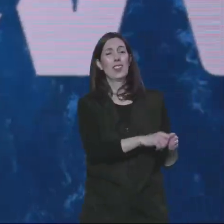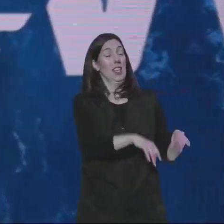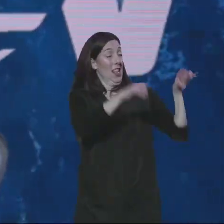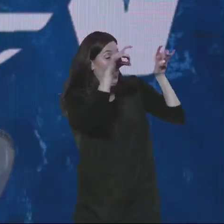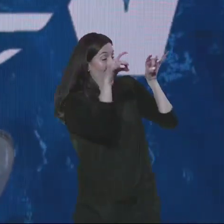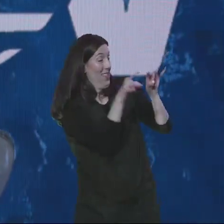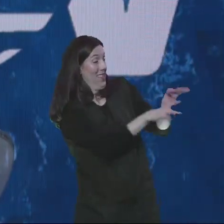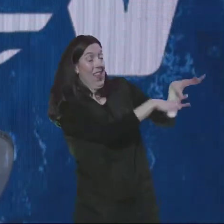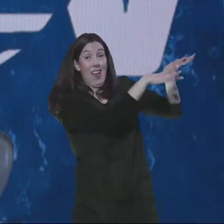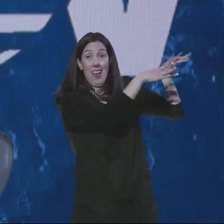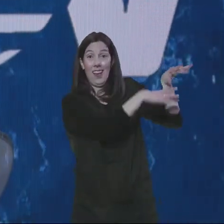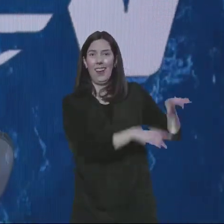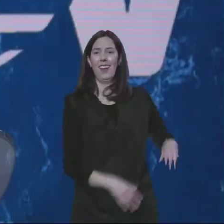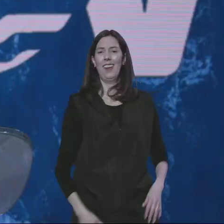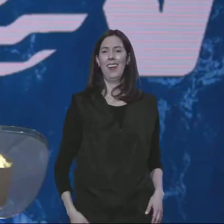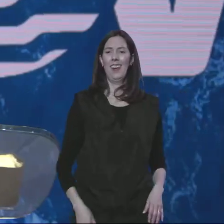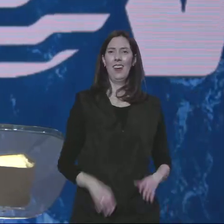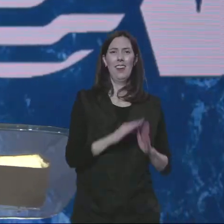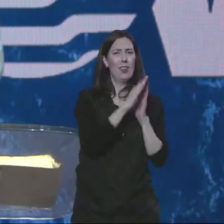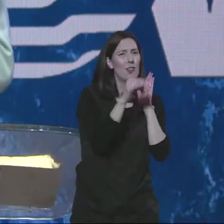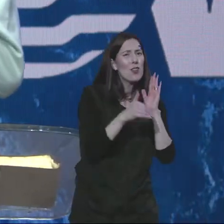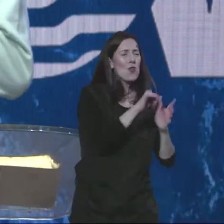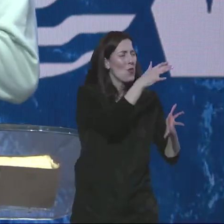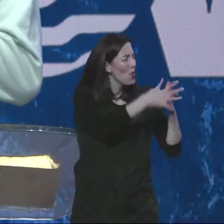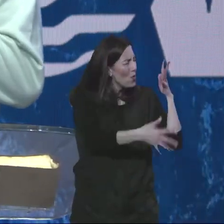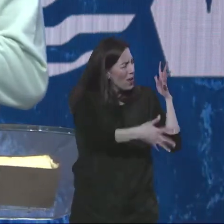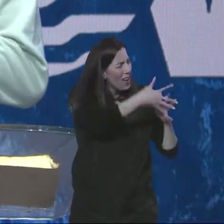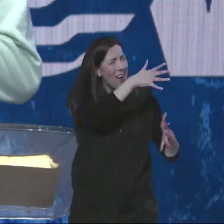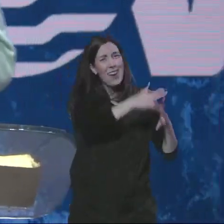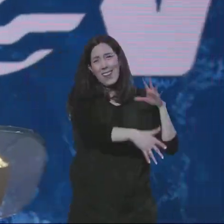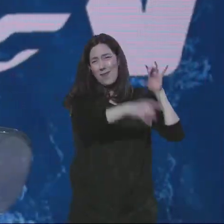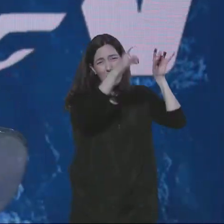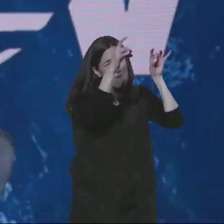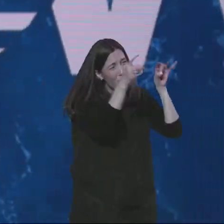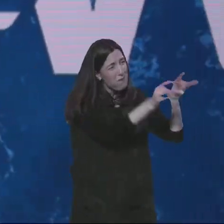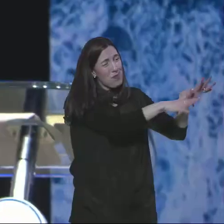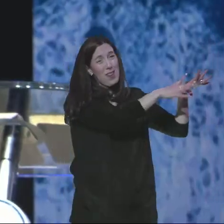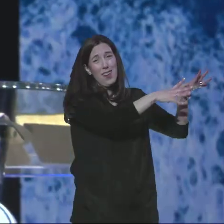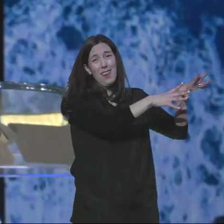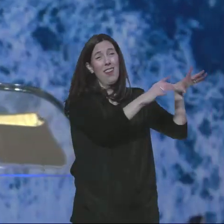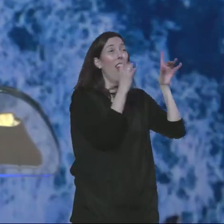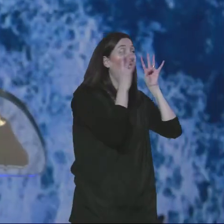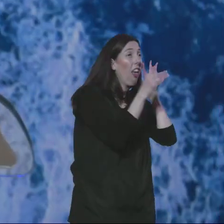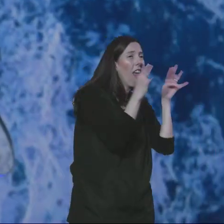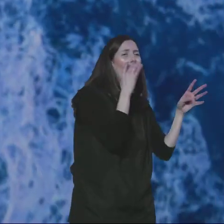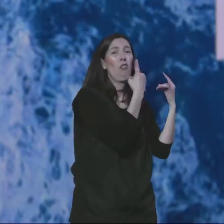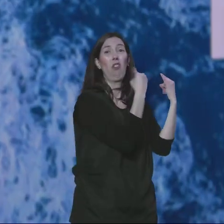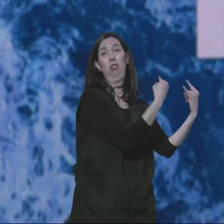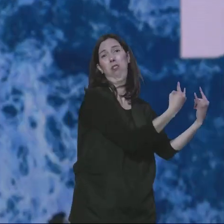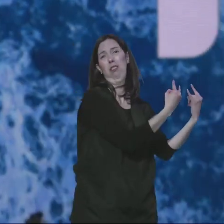aquilo que pesa, larga o atrapalho, tira aquilo que te distrai.